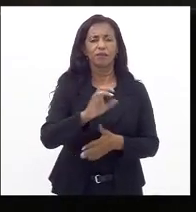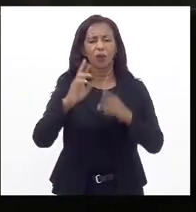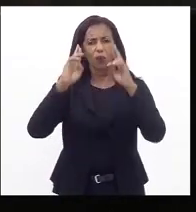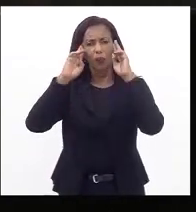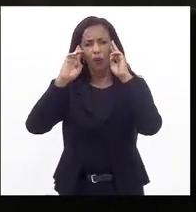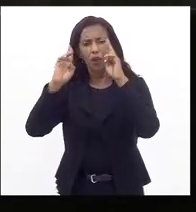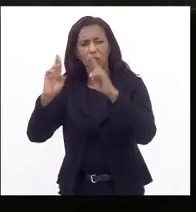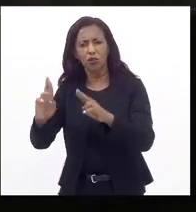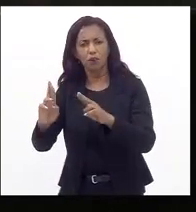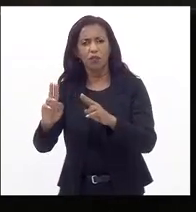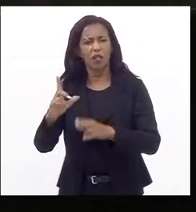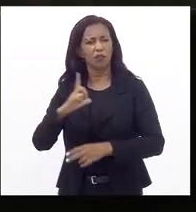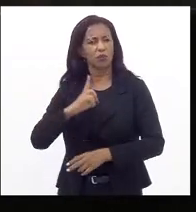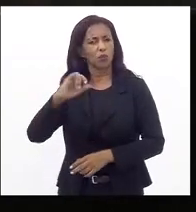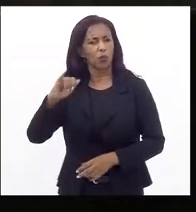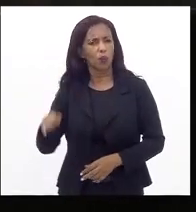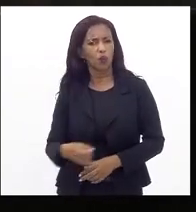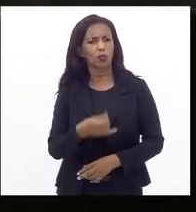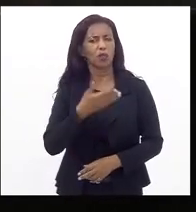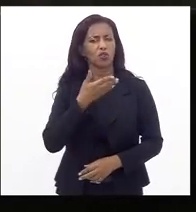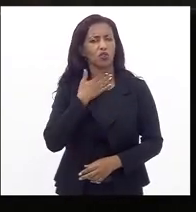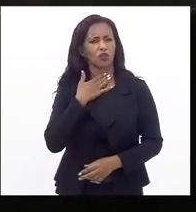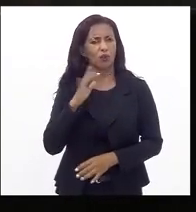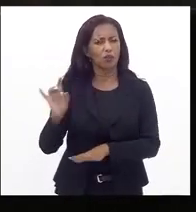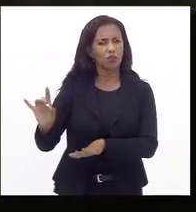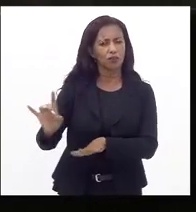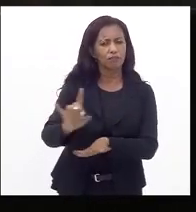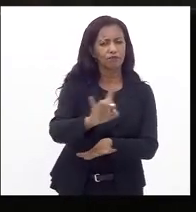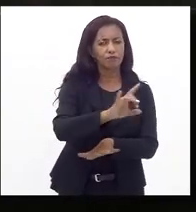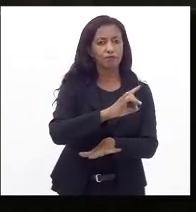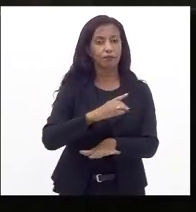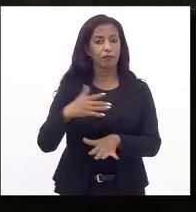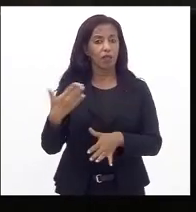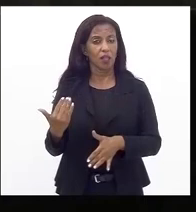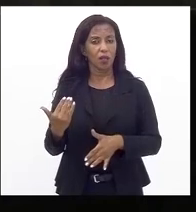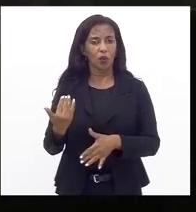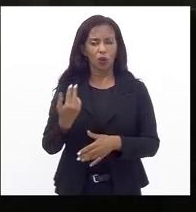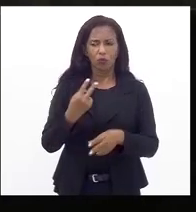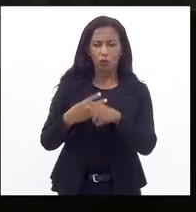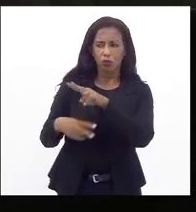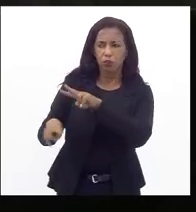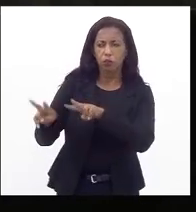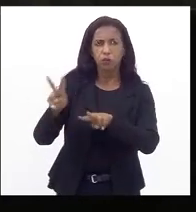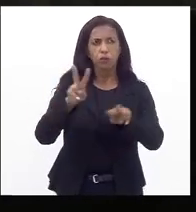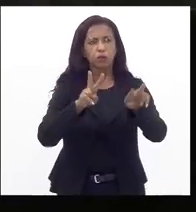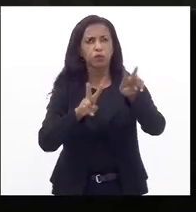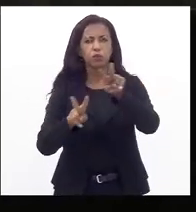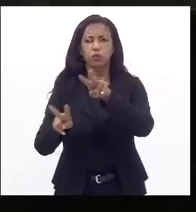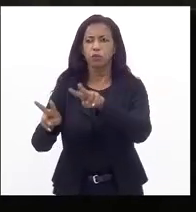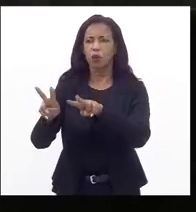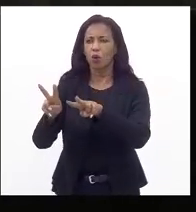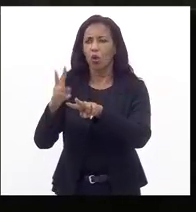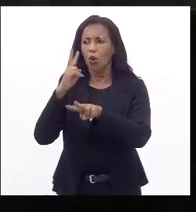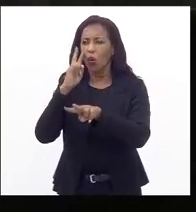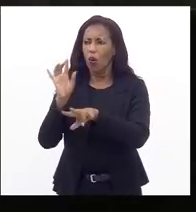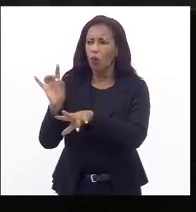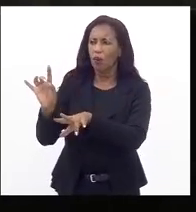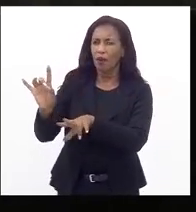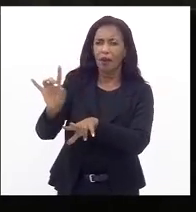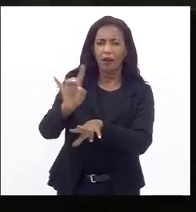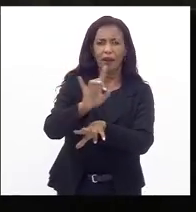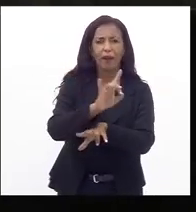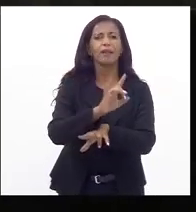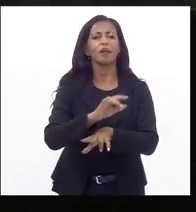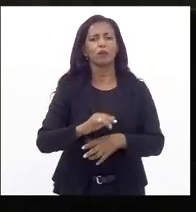respeitados dando vez e voz a todos e quando passa os olhos consigo olhar para cada um deles